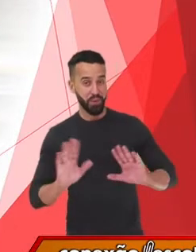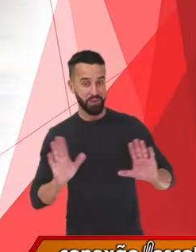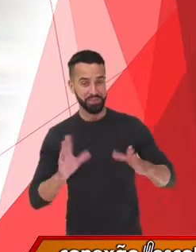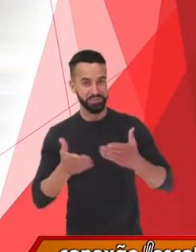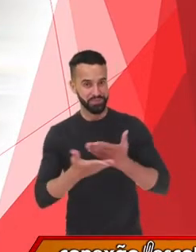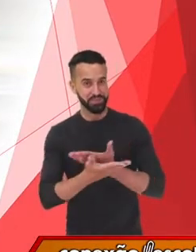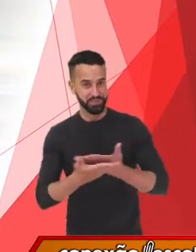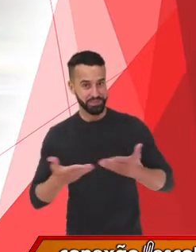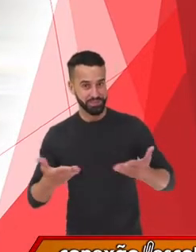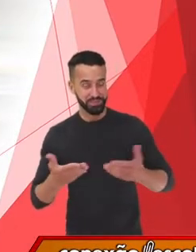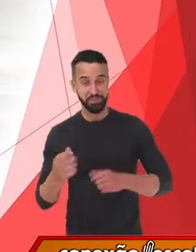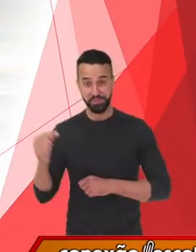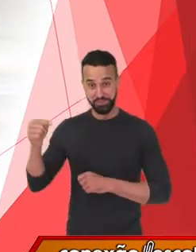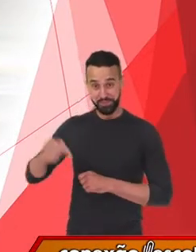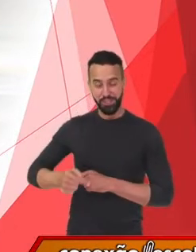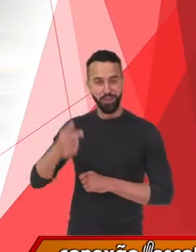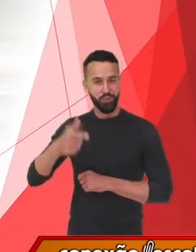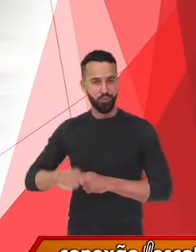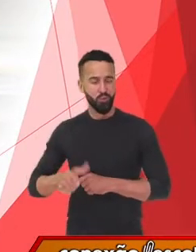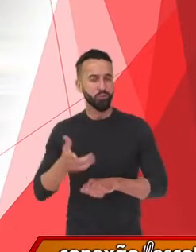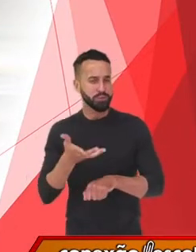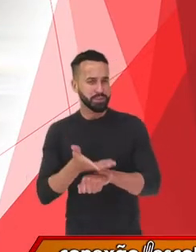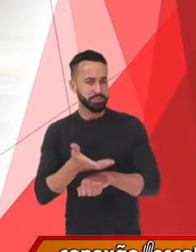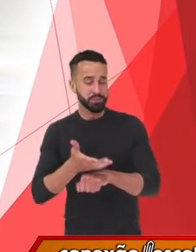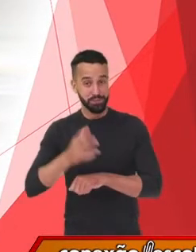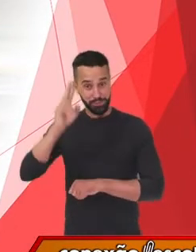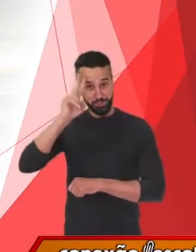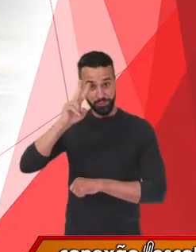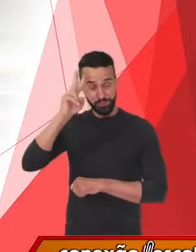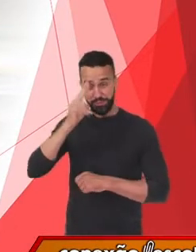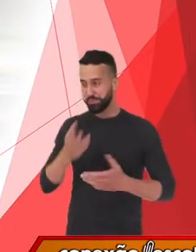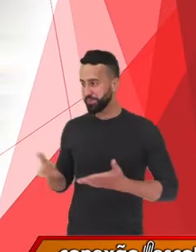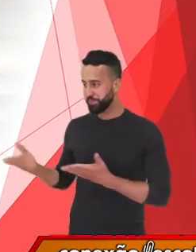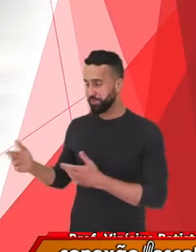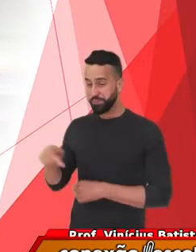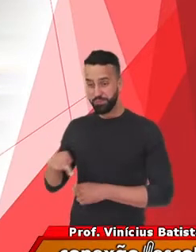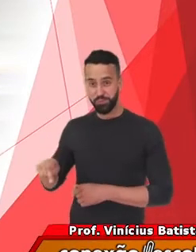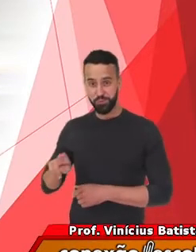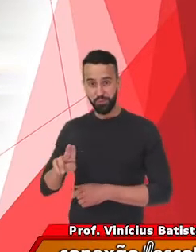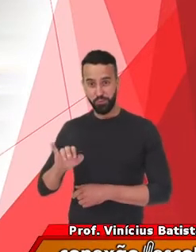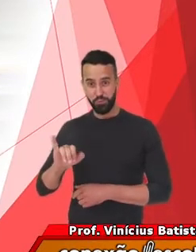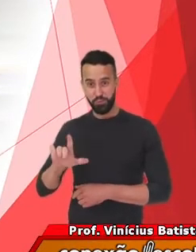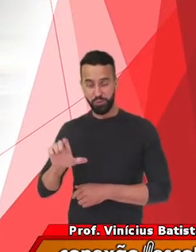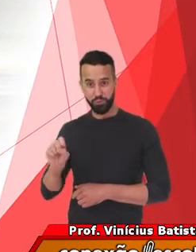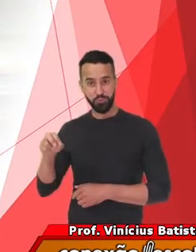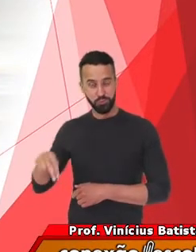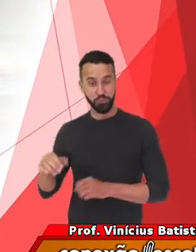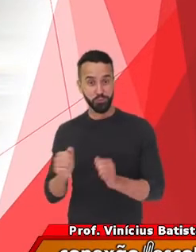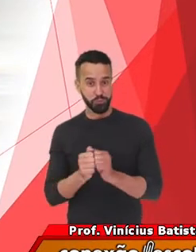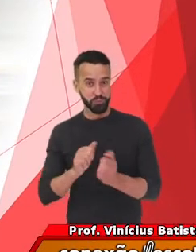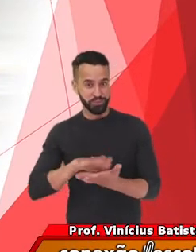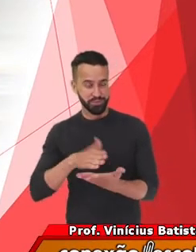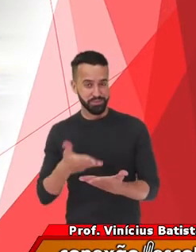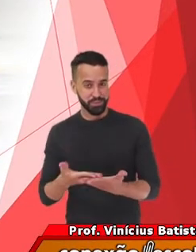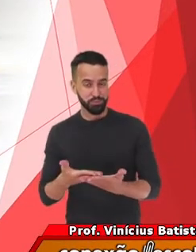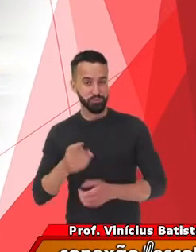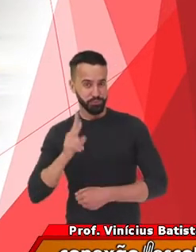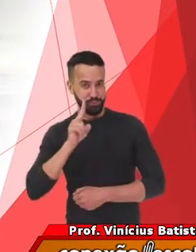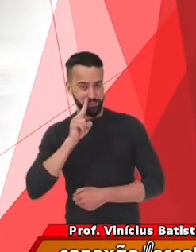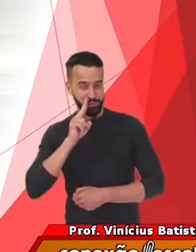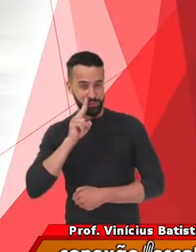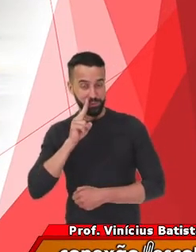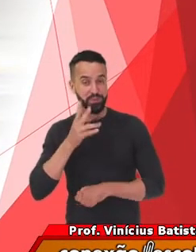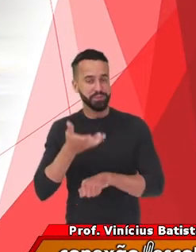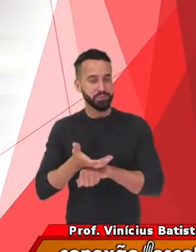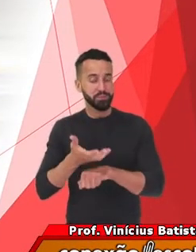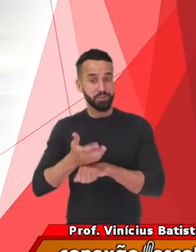Olá, estamos aqui para mais uma aula de História. Sou o professor Wilson, juntamente com o professor intérprete Vinícius, para mais uma